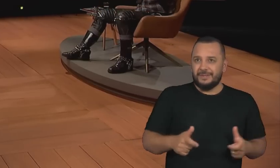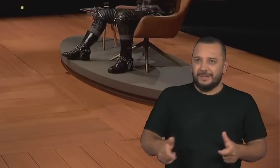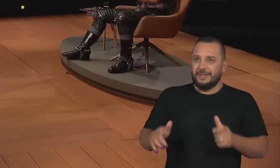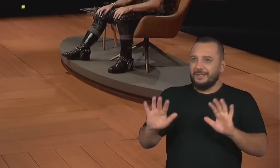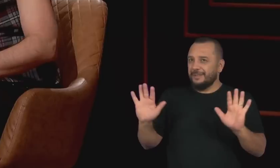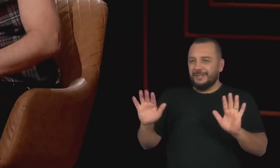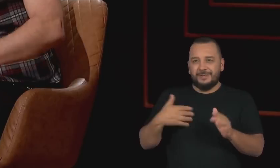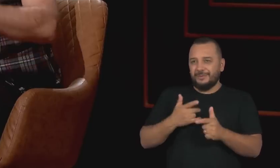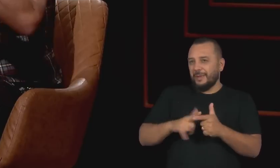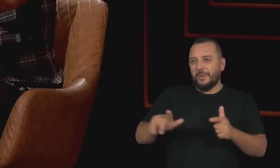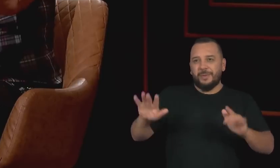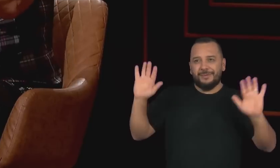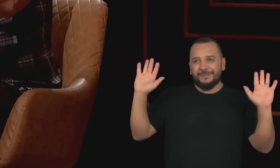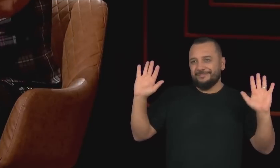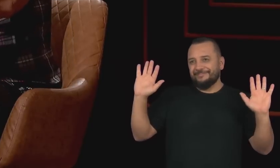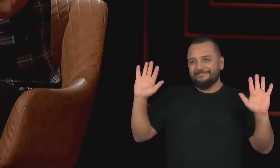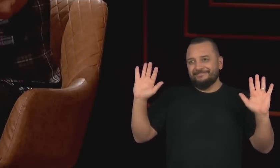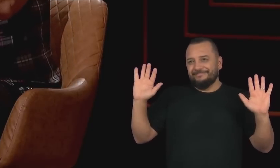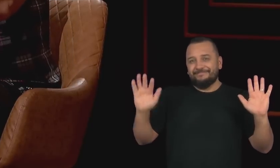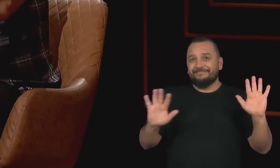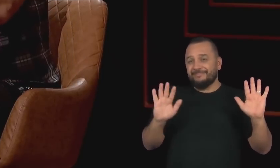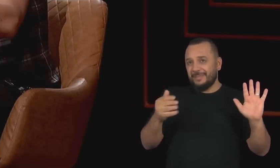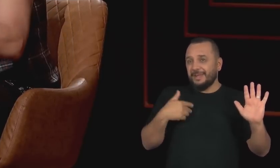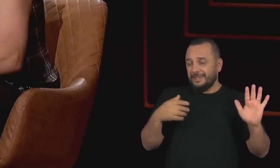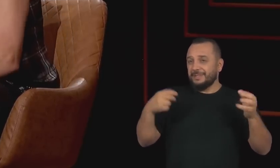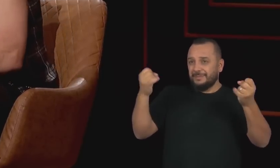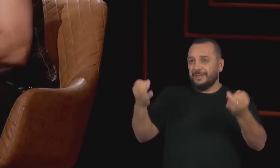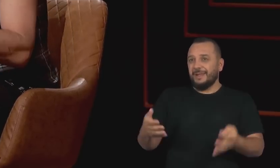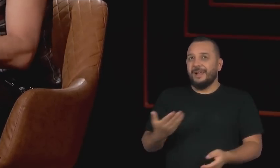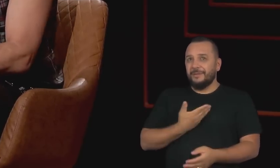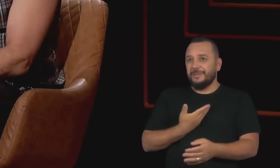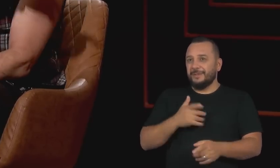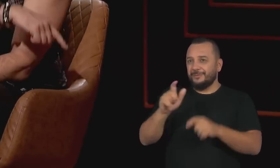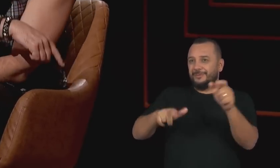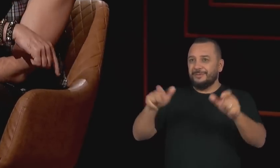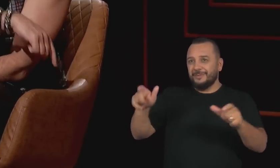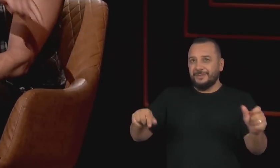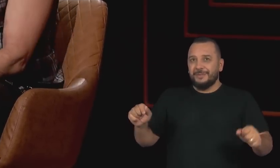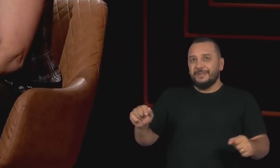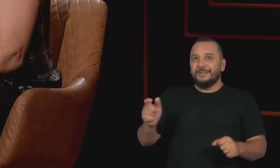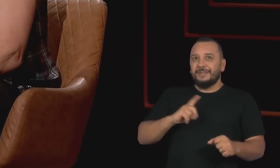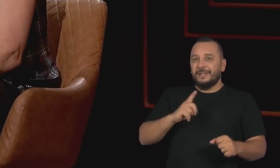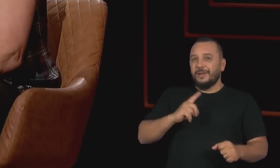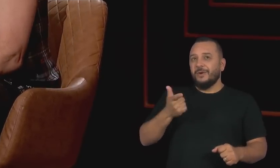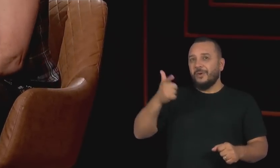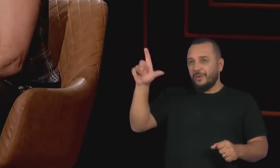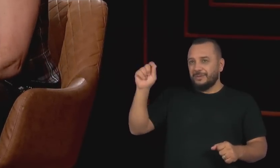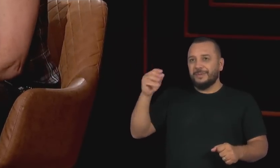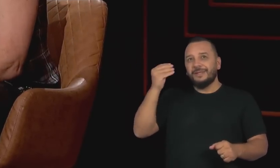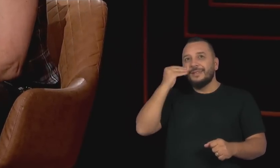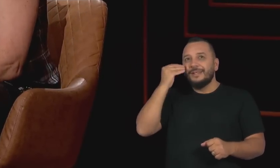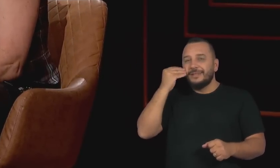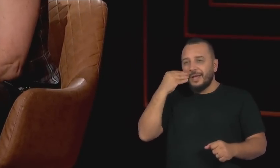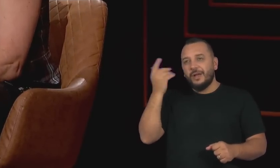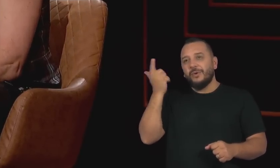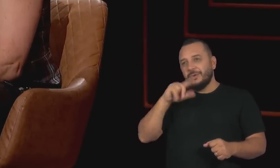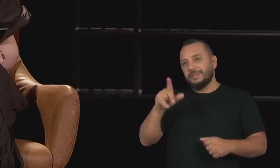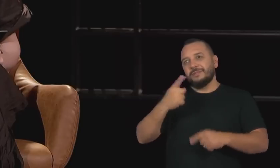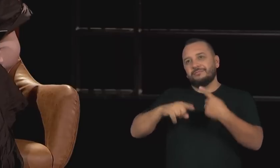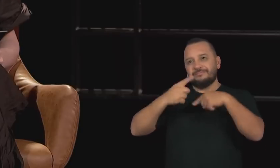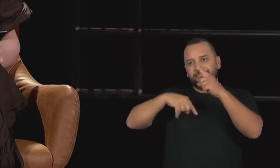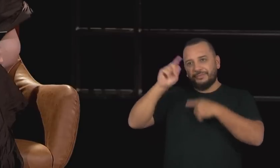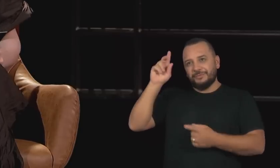no problem. Mas você tem que avisar os seus parceiros, mano. Ainda mais alguém que tá vindo de um outro país para tentar fazer alguma coisa aqui de